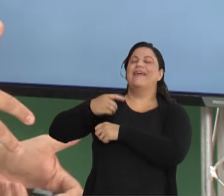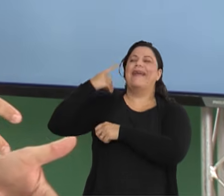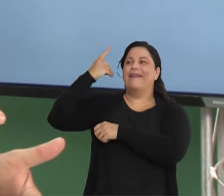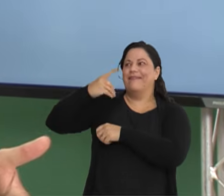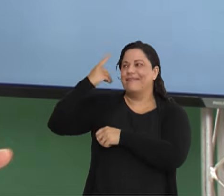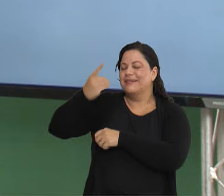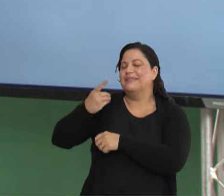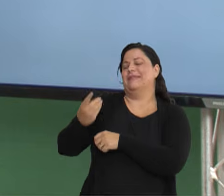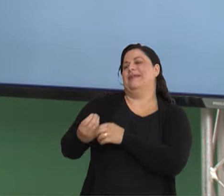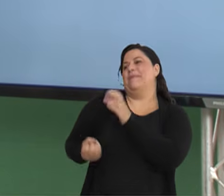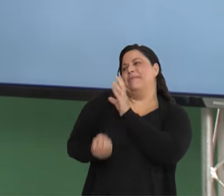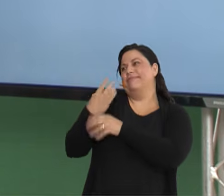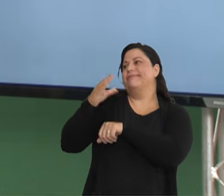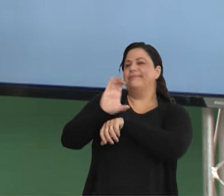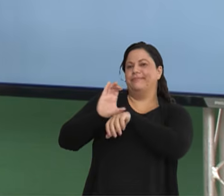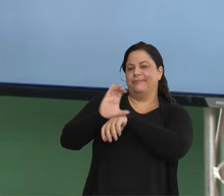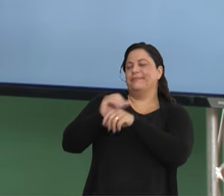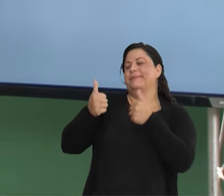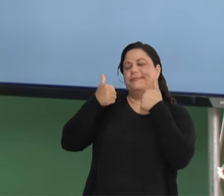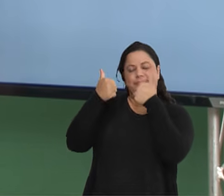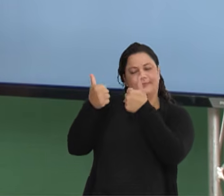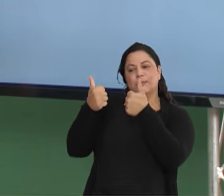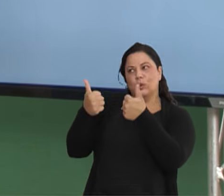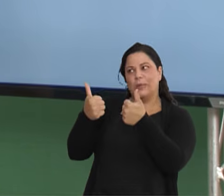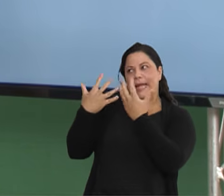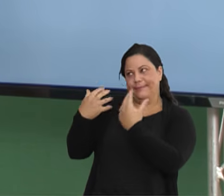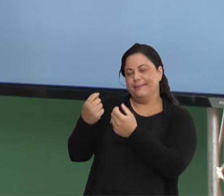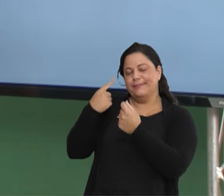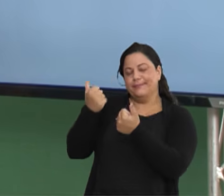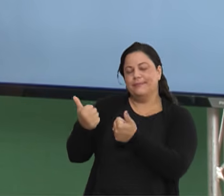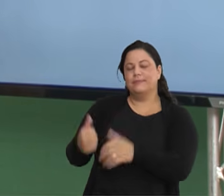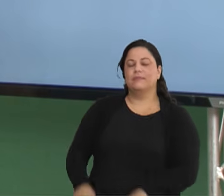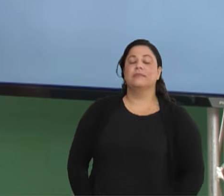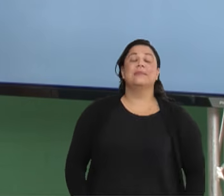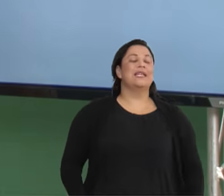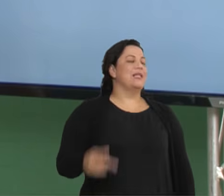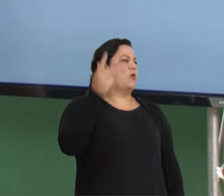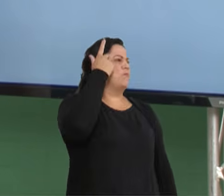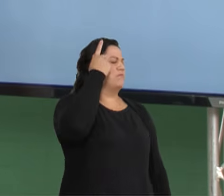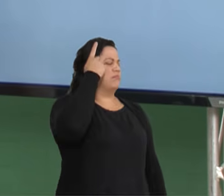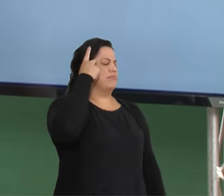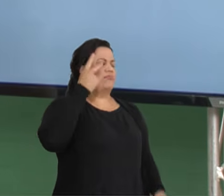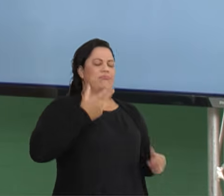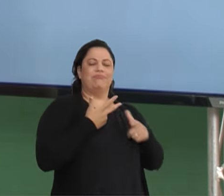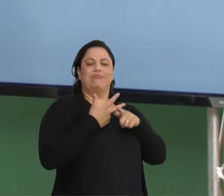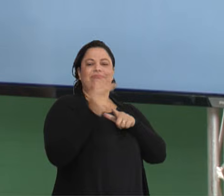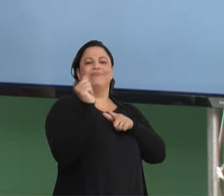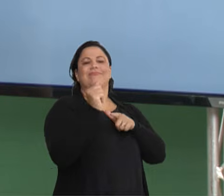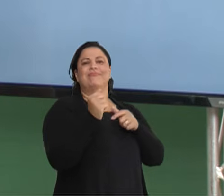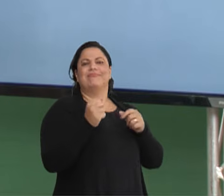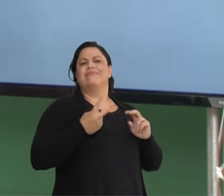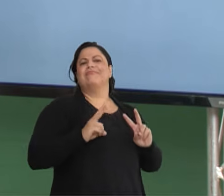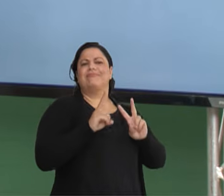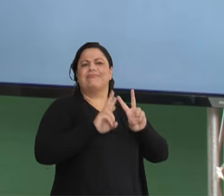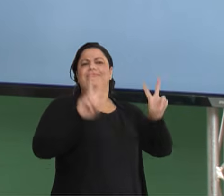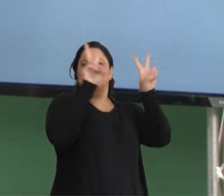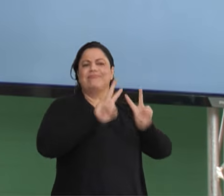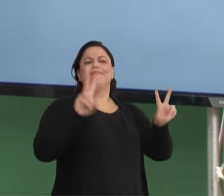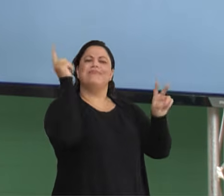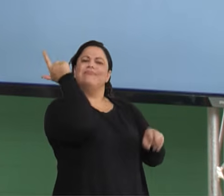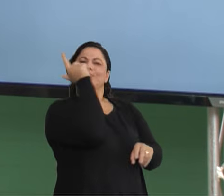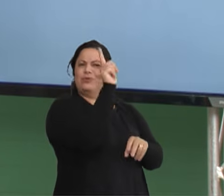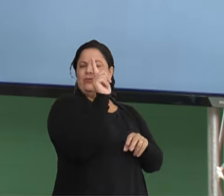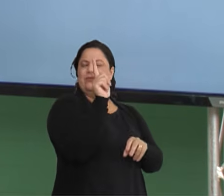essa Constituição. Então, os paulistas se consideram vitoriosos. Perdemos a guerra, ok, mas conseguimos